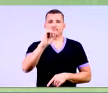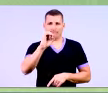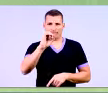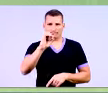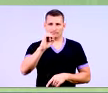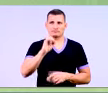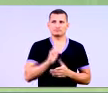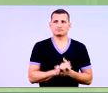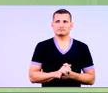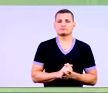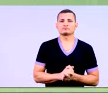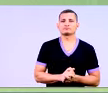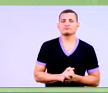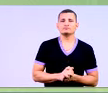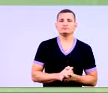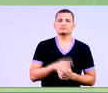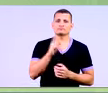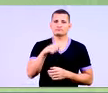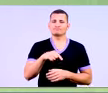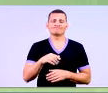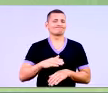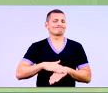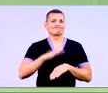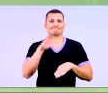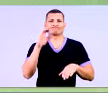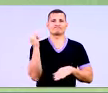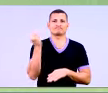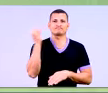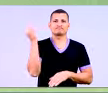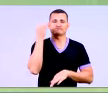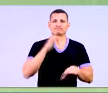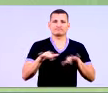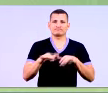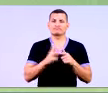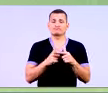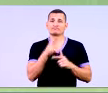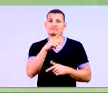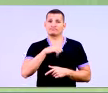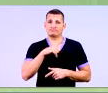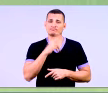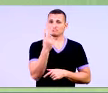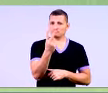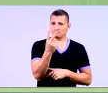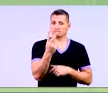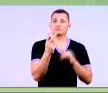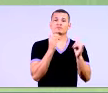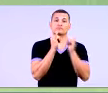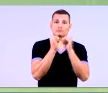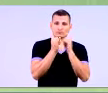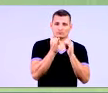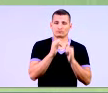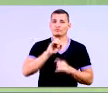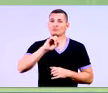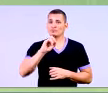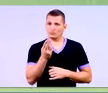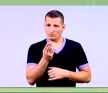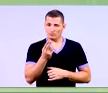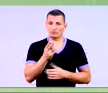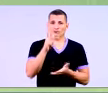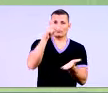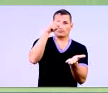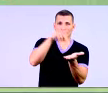ele é muito importante na programação porque ele só tem dois tipos de informação ou ela é